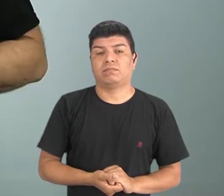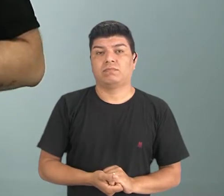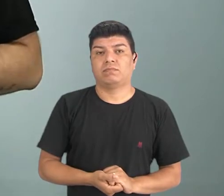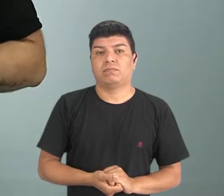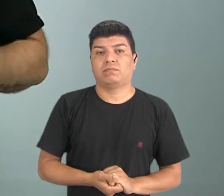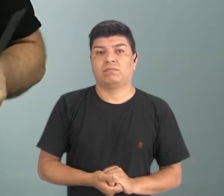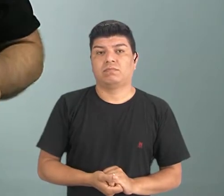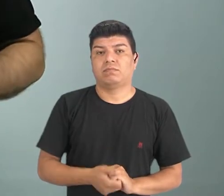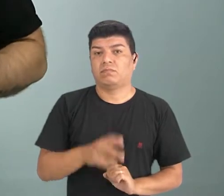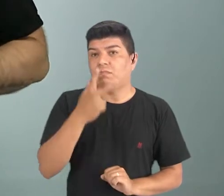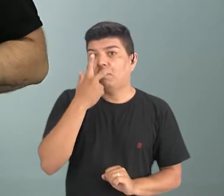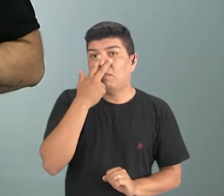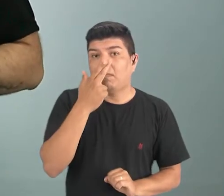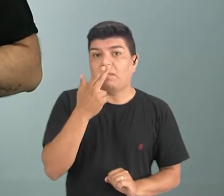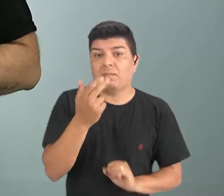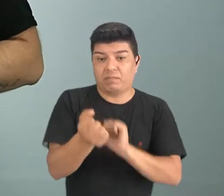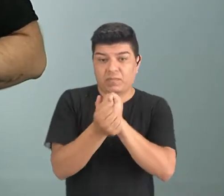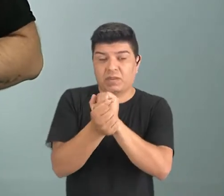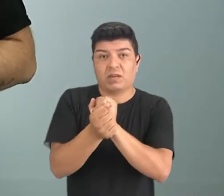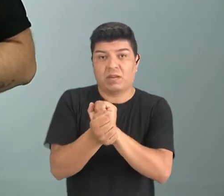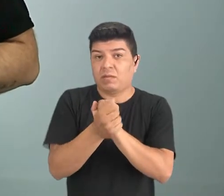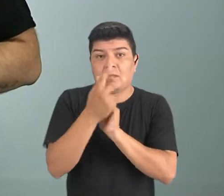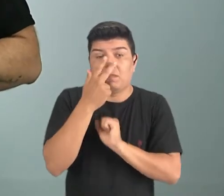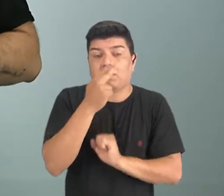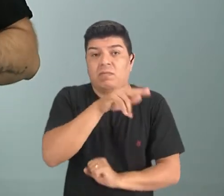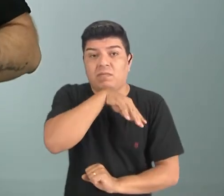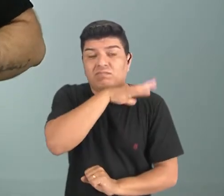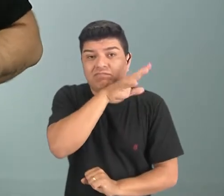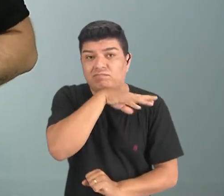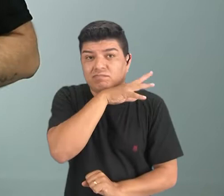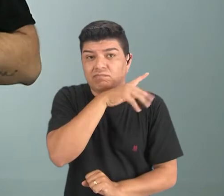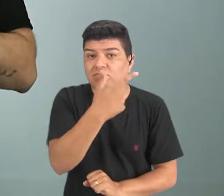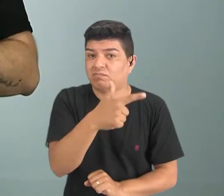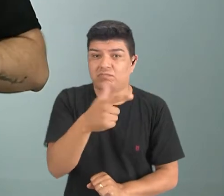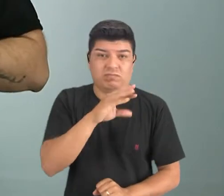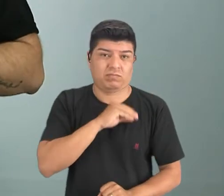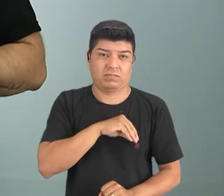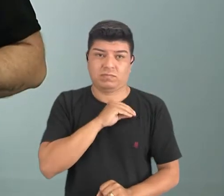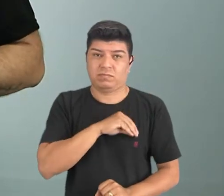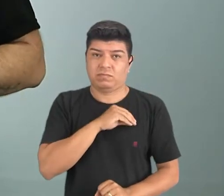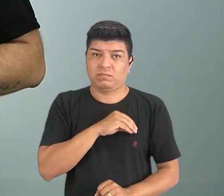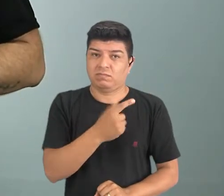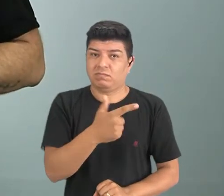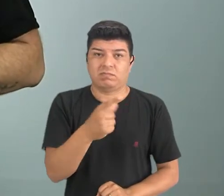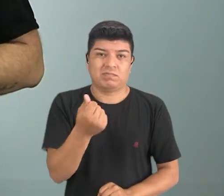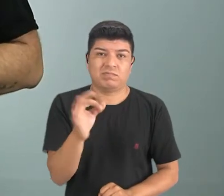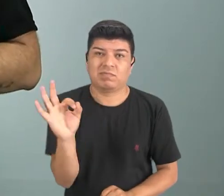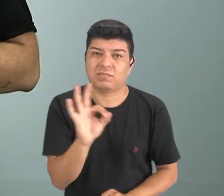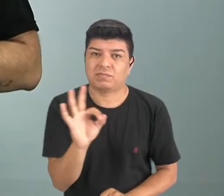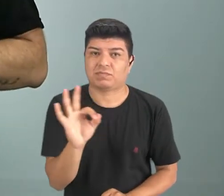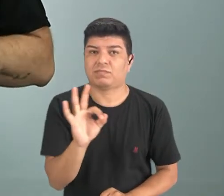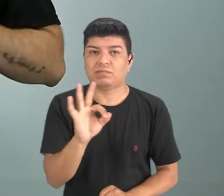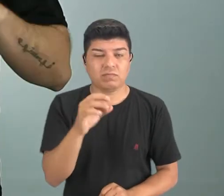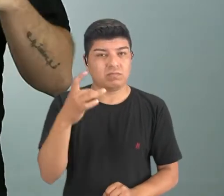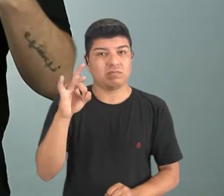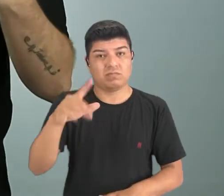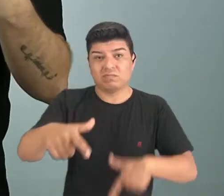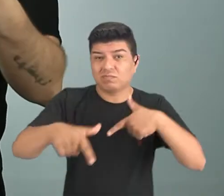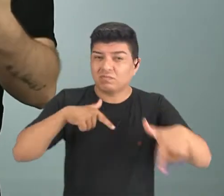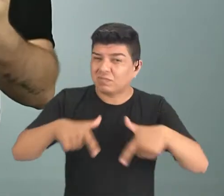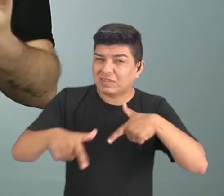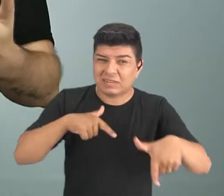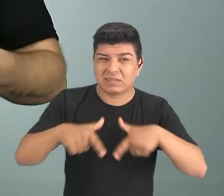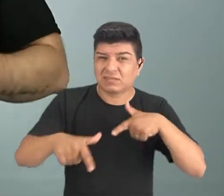tratados como se fossem animais, trabalhando. O animal recebe um salário, o animal tem o seu dinheirinho ali, Não, ele trabalha para o